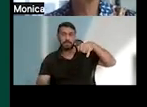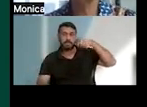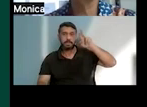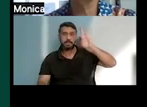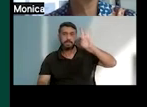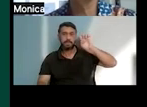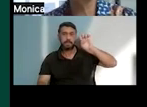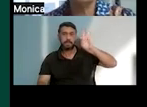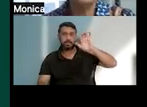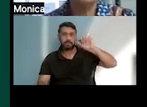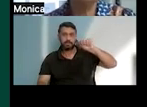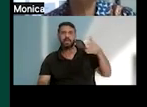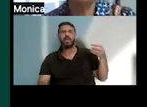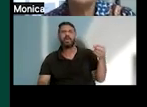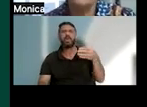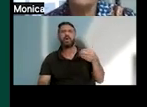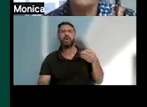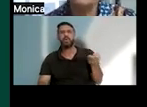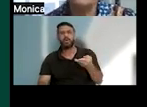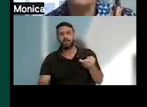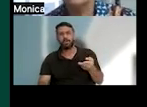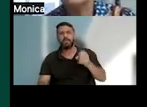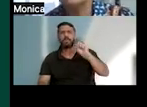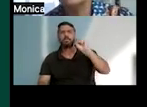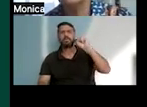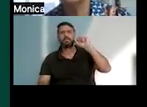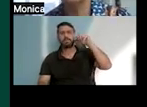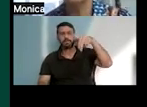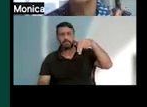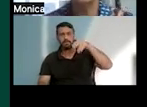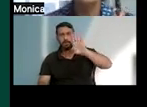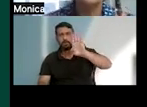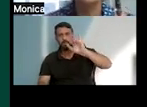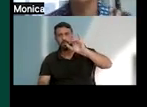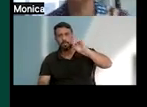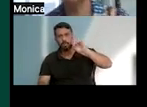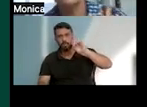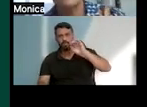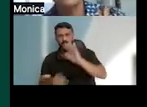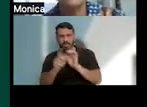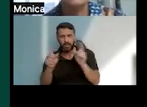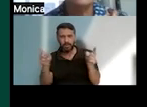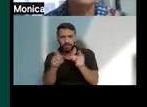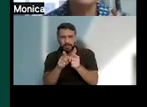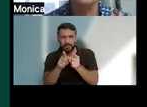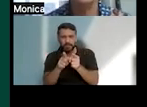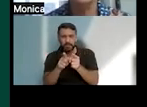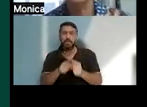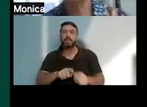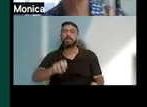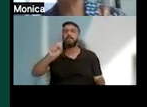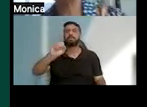esse nome novo de SynBio, não? De Synthetic Biology. Então, vocês vão escutar falar cada vez